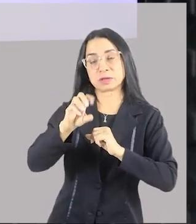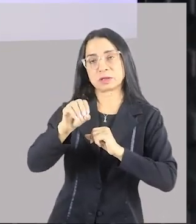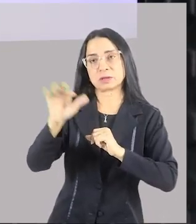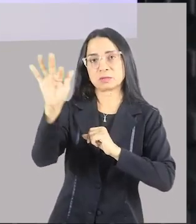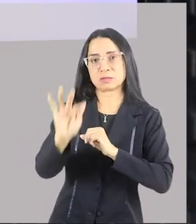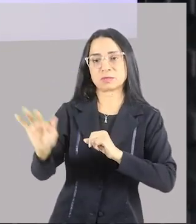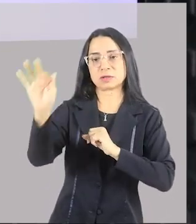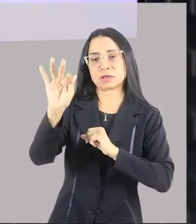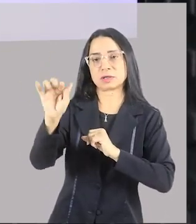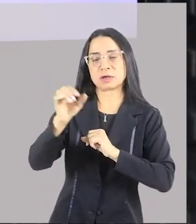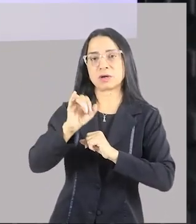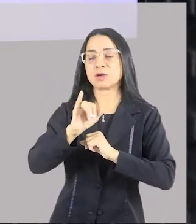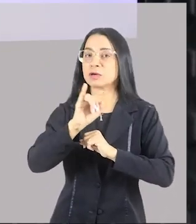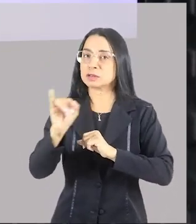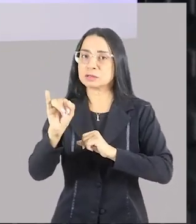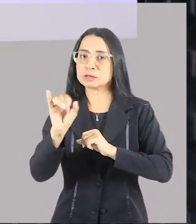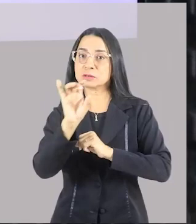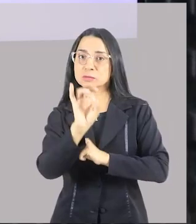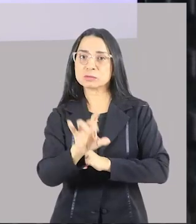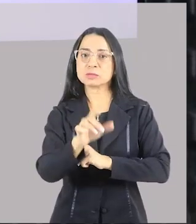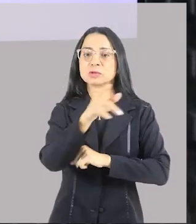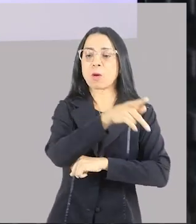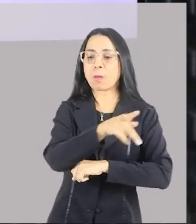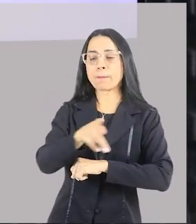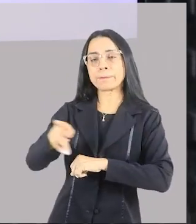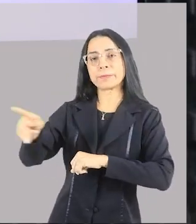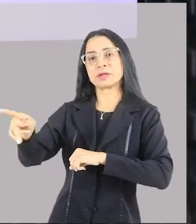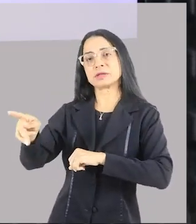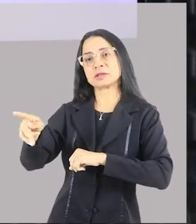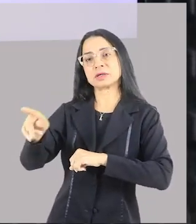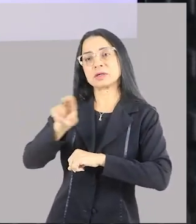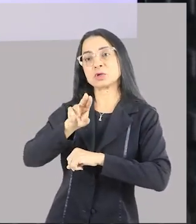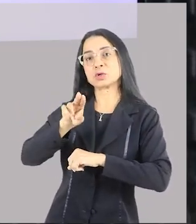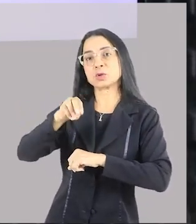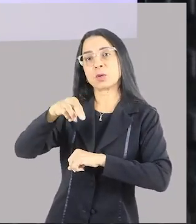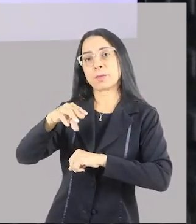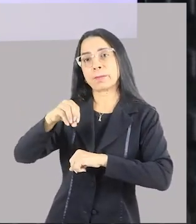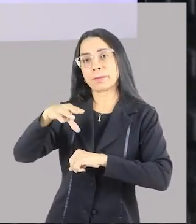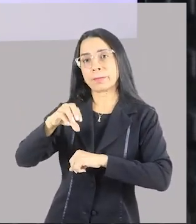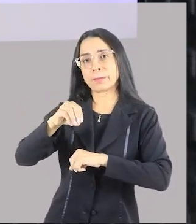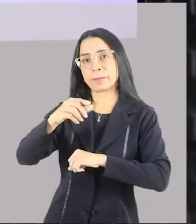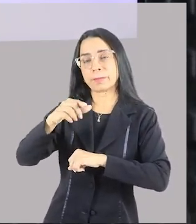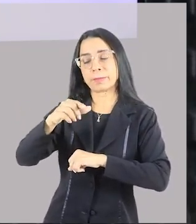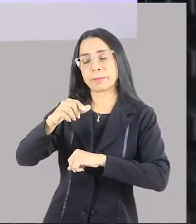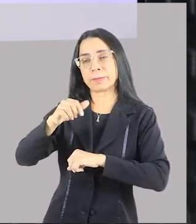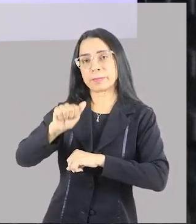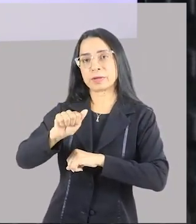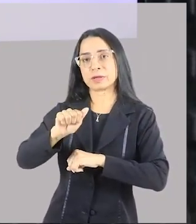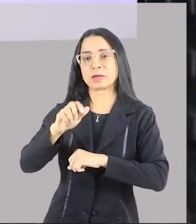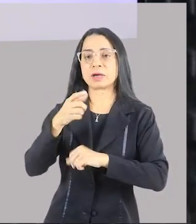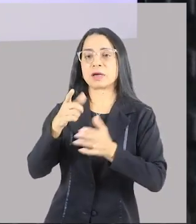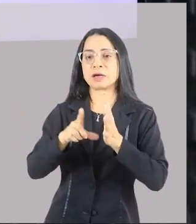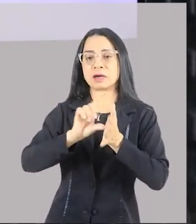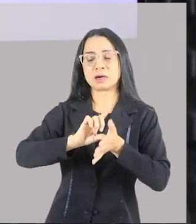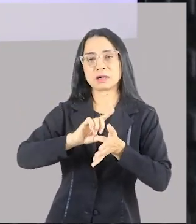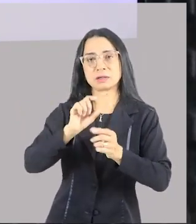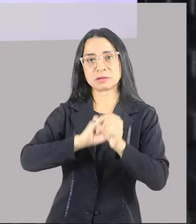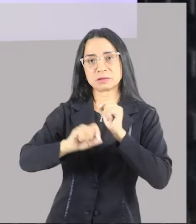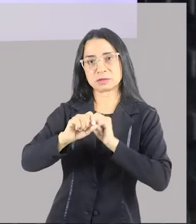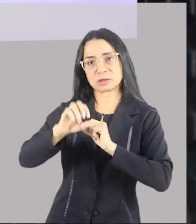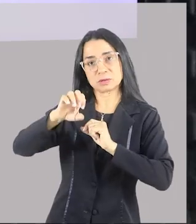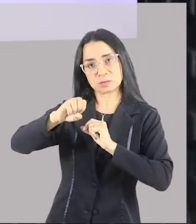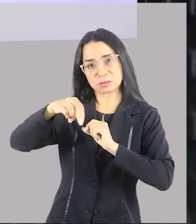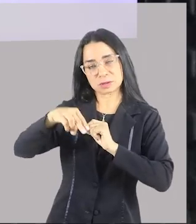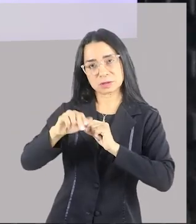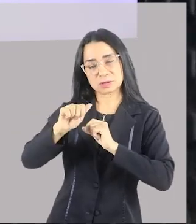nomeia, antes desse requisito segundo do Senado Federal também o aprovar esse candidato a ocupar